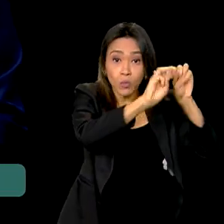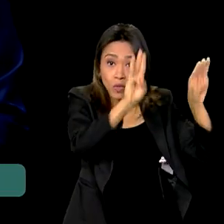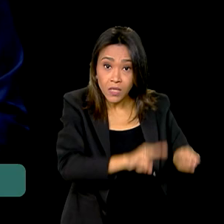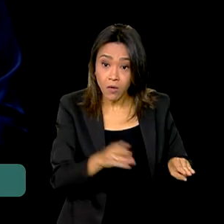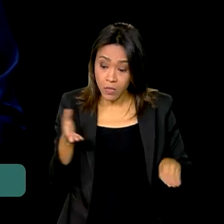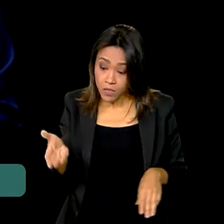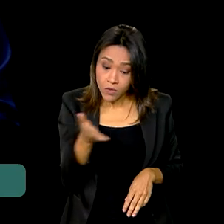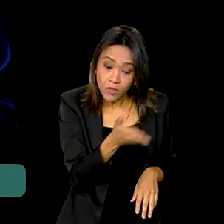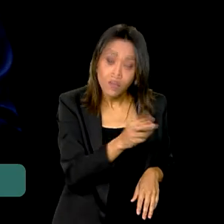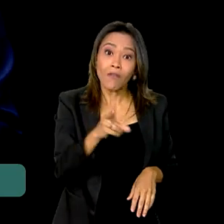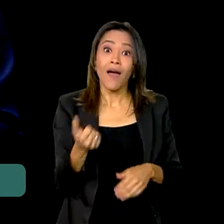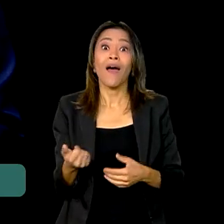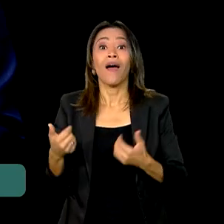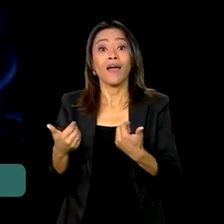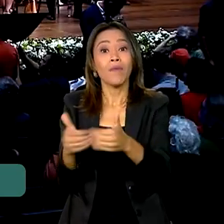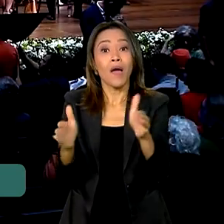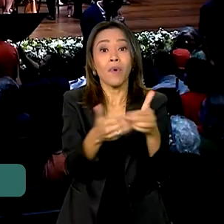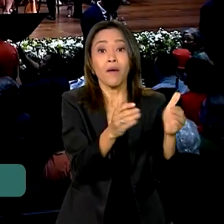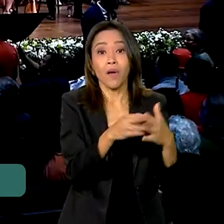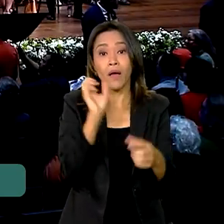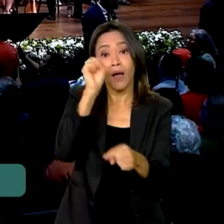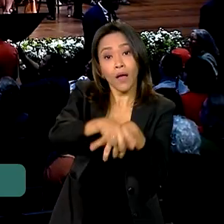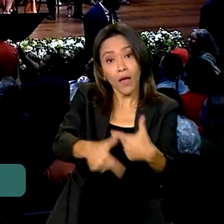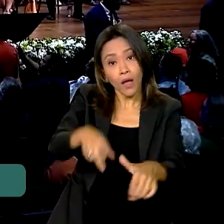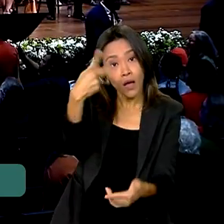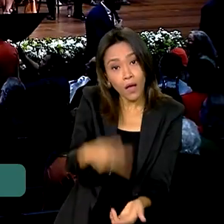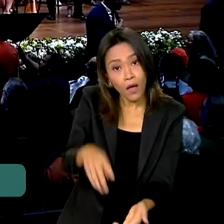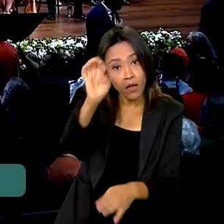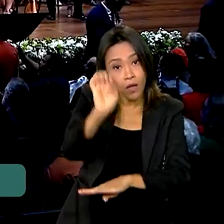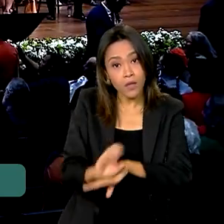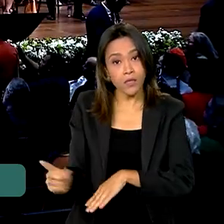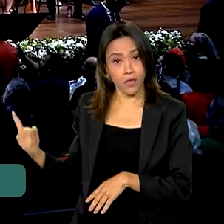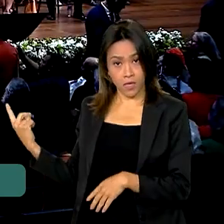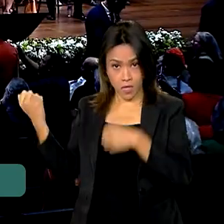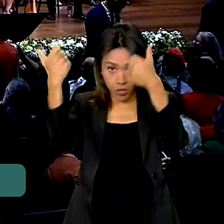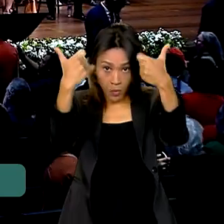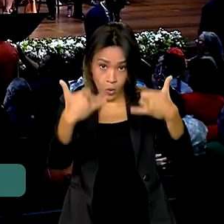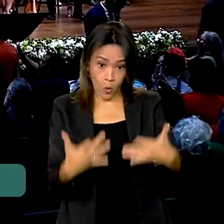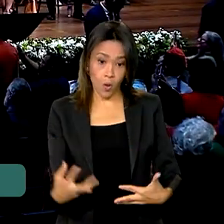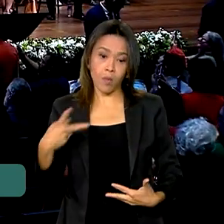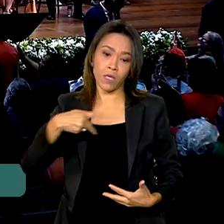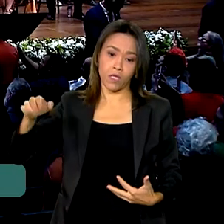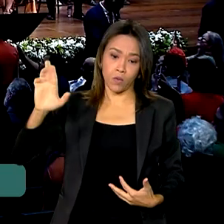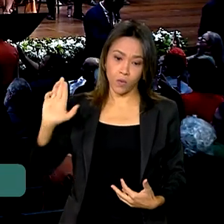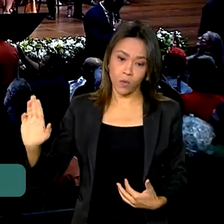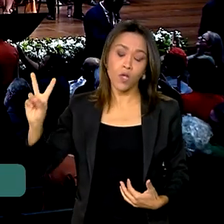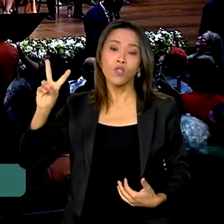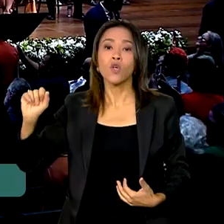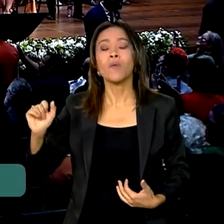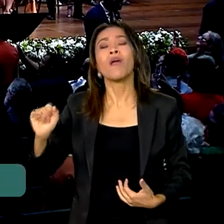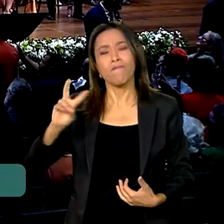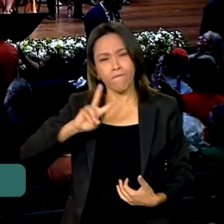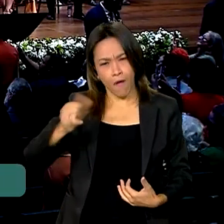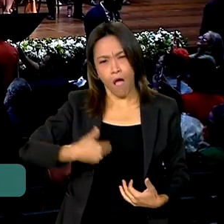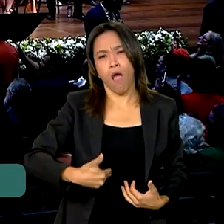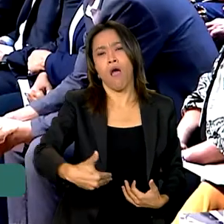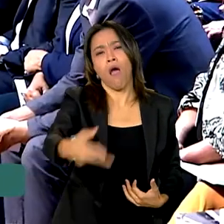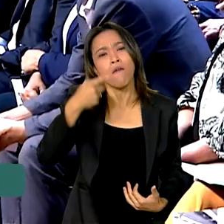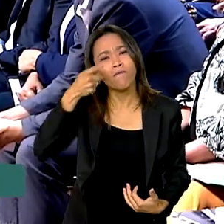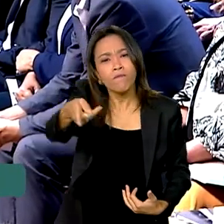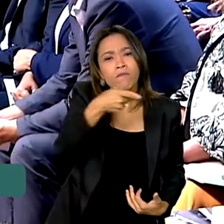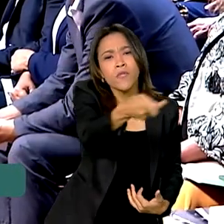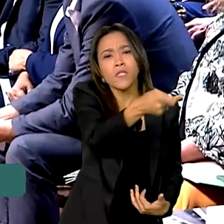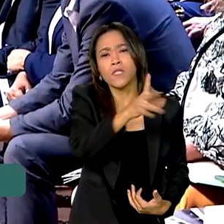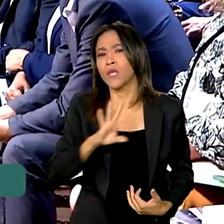gerar milhares de empregos em Minas Gerais. O presidente Lula falou sobre a disposição em visitar todo o estado de